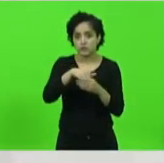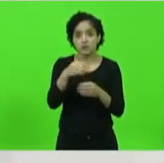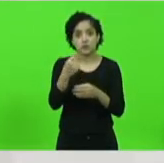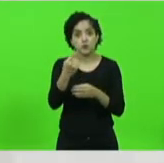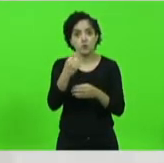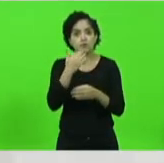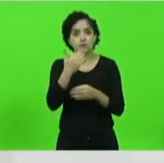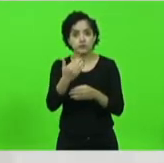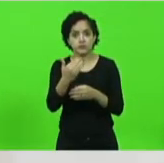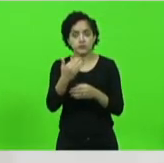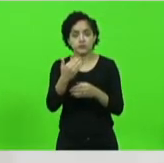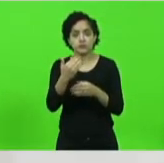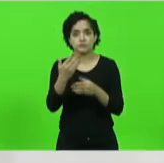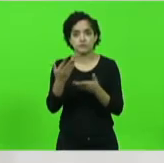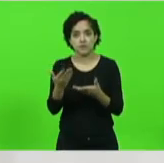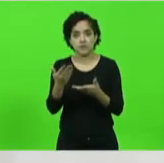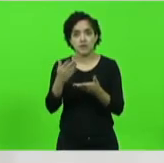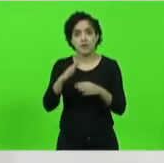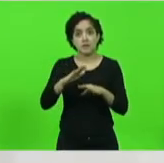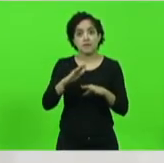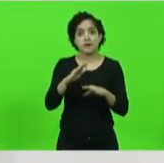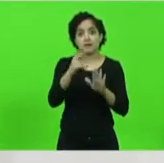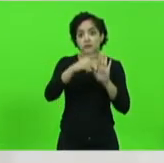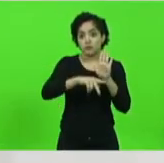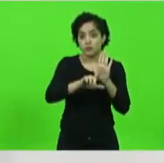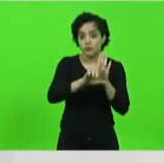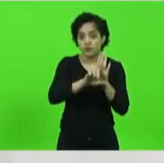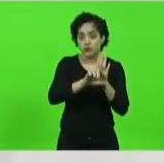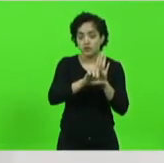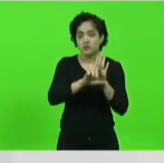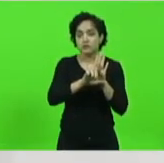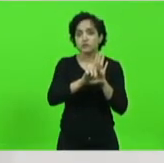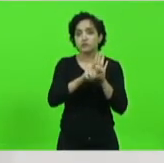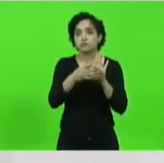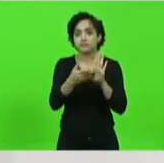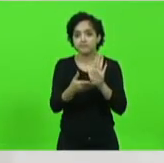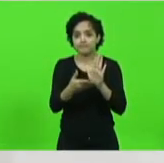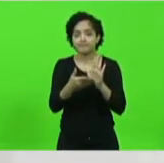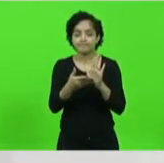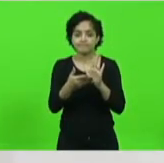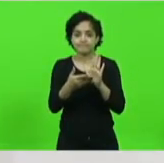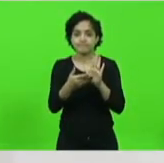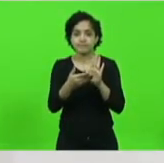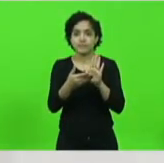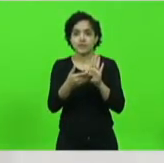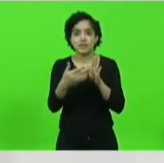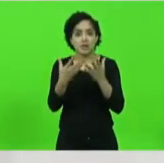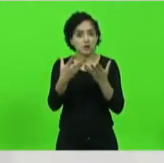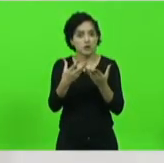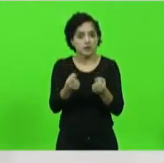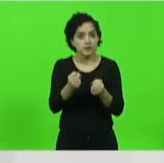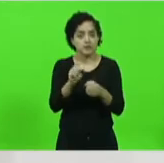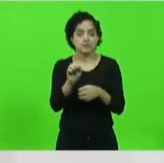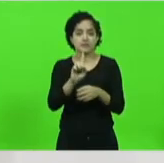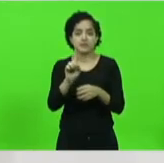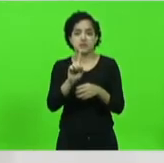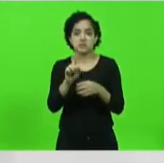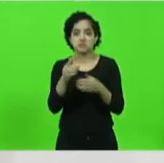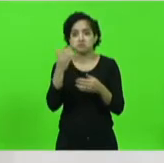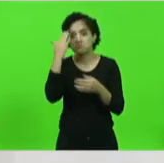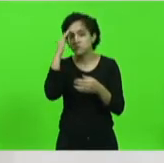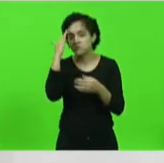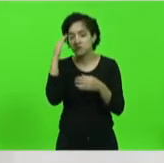requerimento, para que o meu projeto, que fizeram uma sacanagem, que até agora eu não entendi, nunca vi isso aqui na